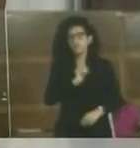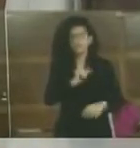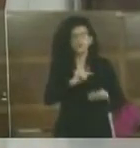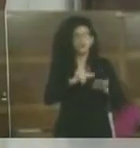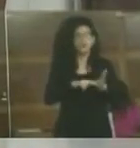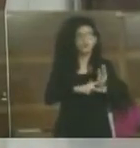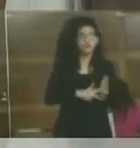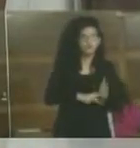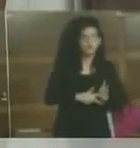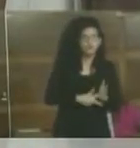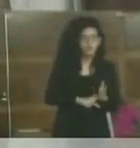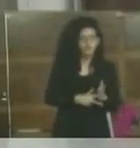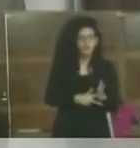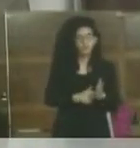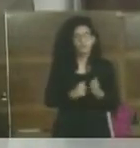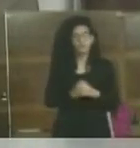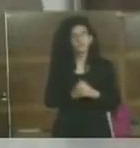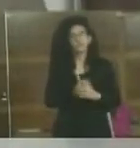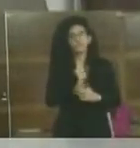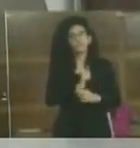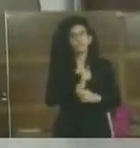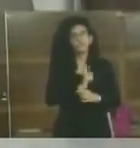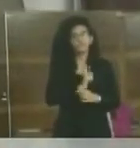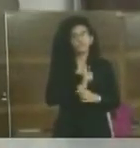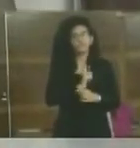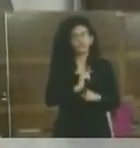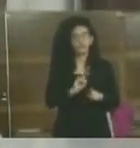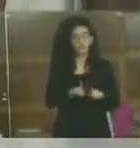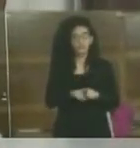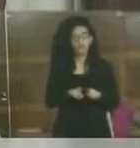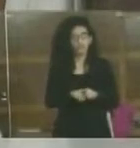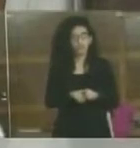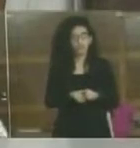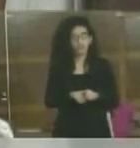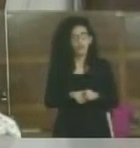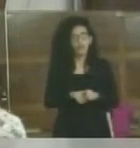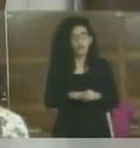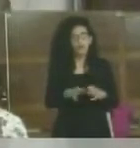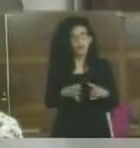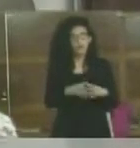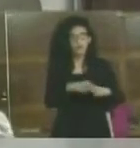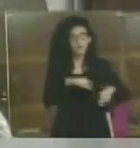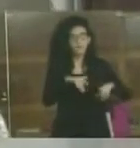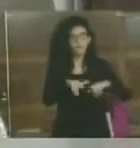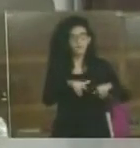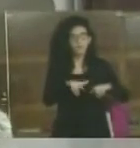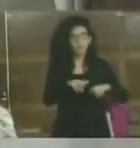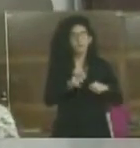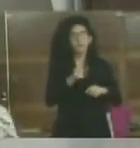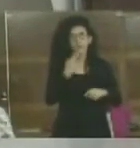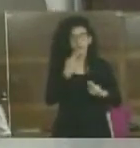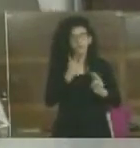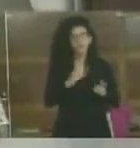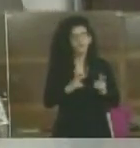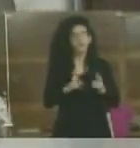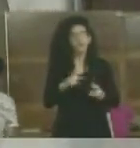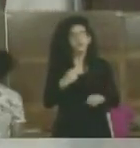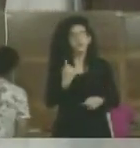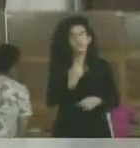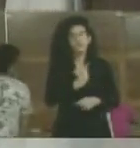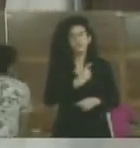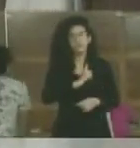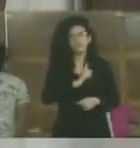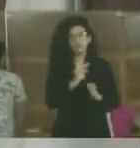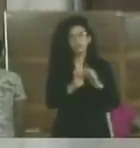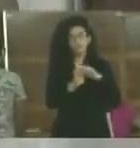de metalúrgicos que tem falado isso, tem a frente ali também da Fundação dos Trabalhadores que tem falado isso. Nós temos 2